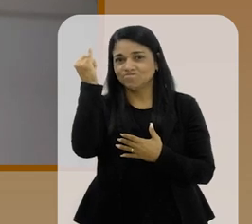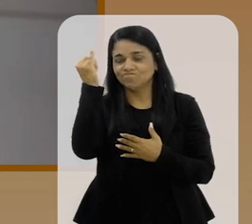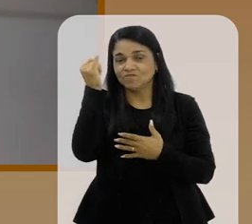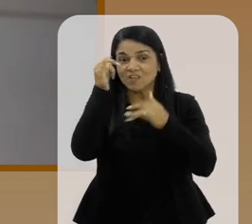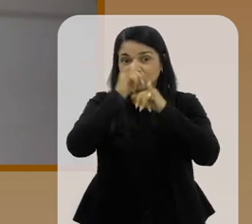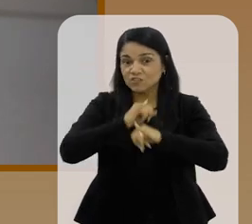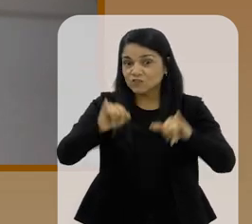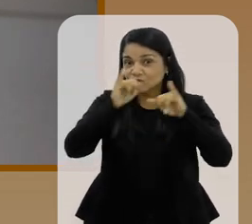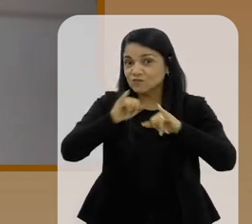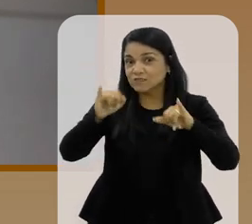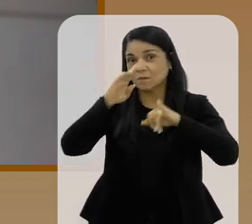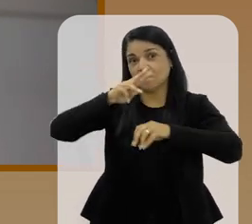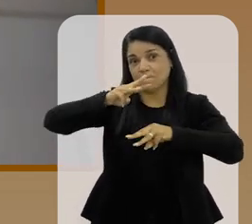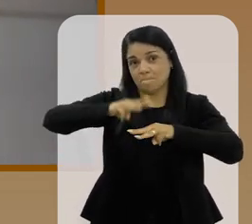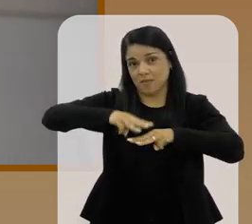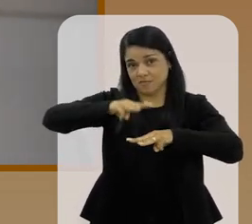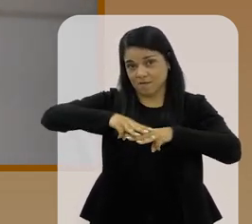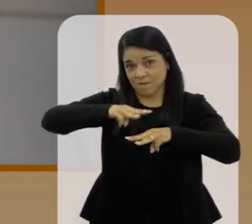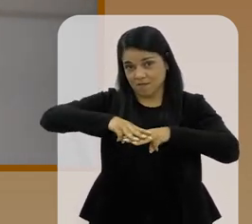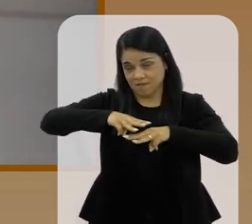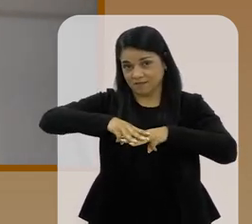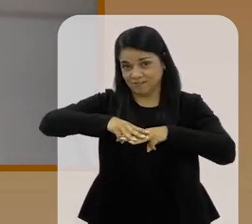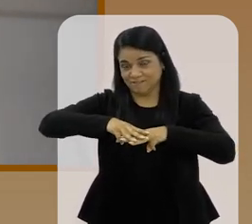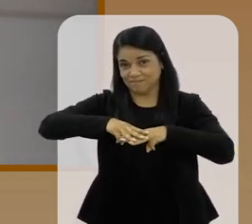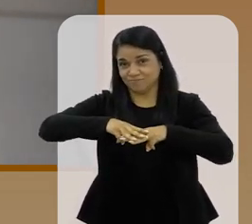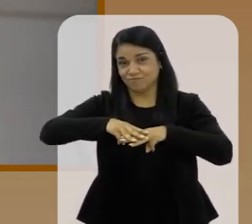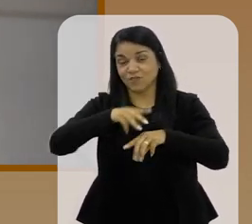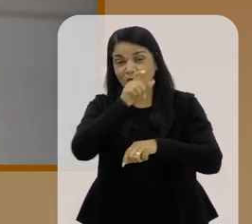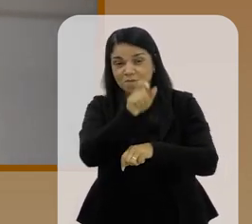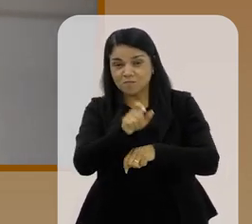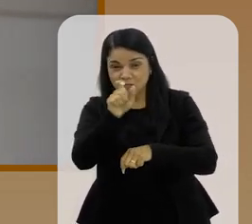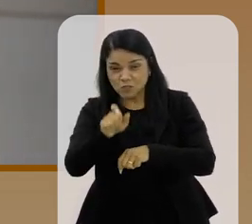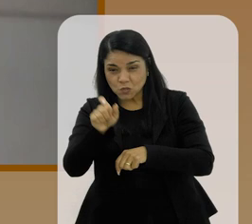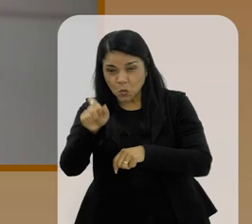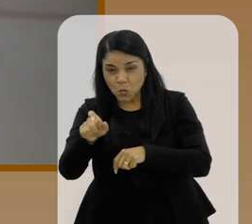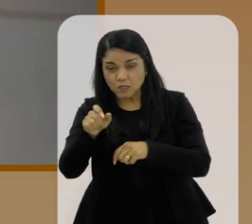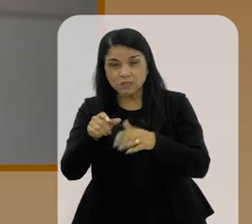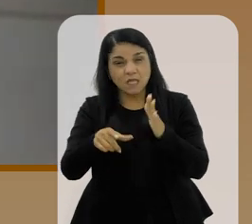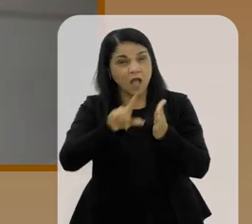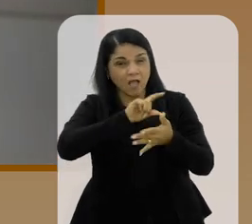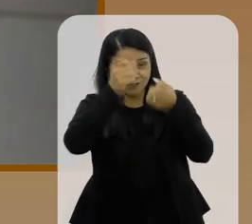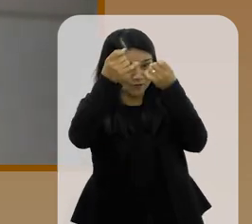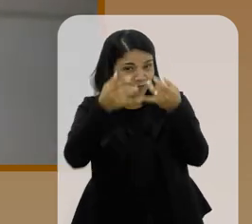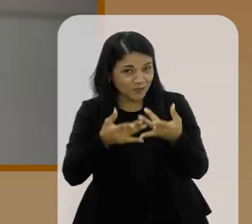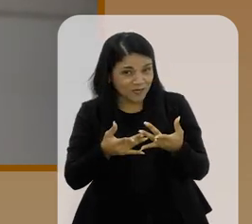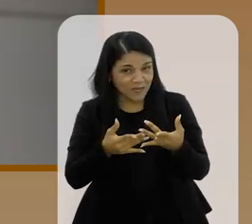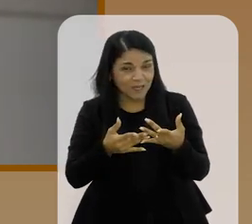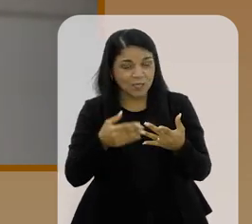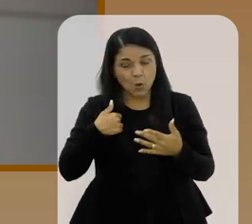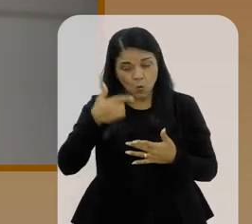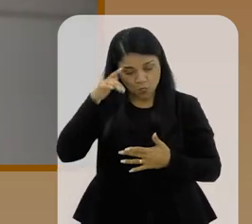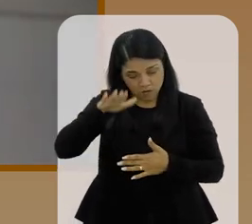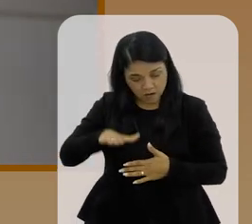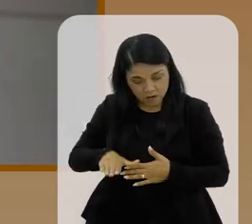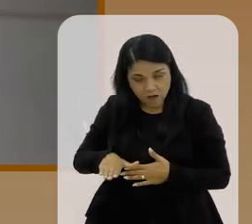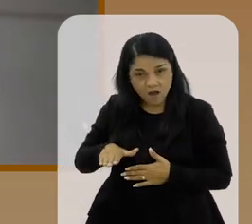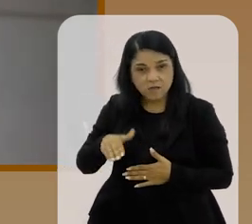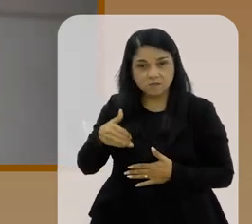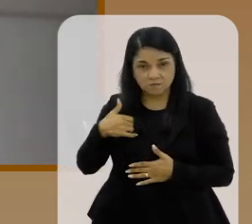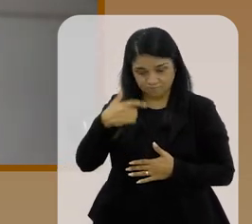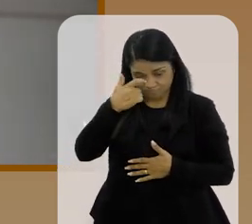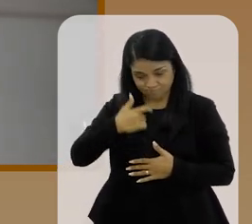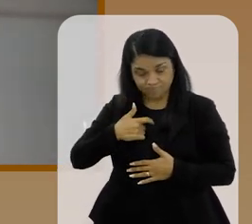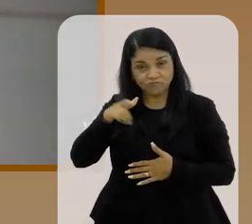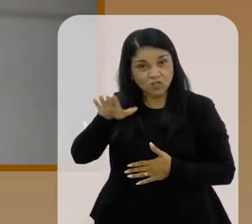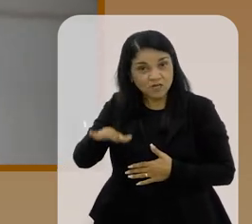na, em divulgação matemática, de uma certa maneira. As pessoas, como eu falei, quando eu era criança, você nem